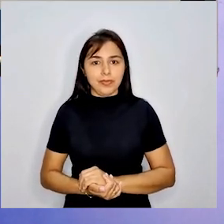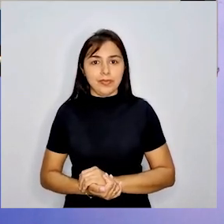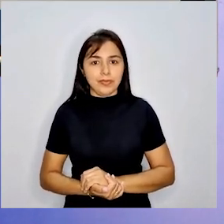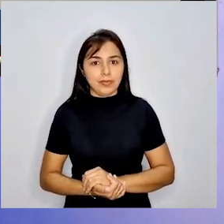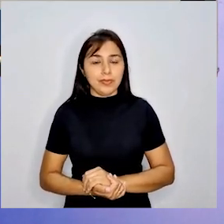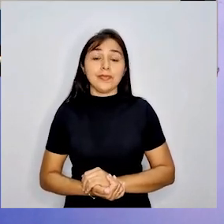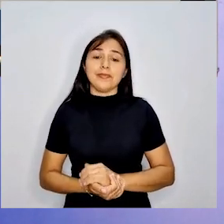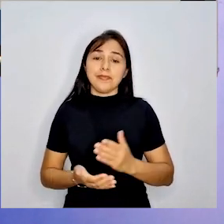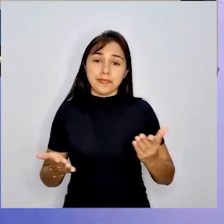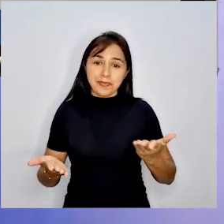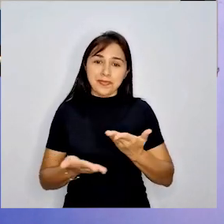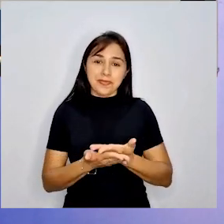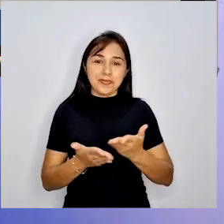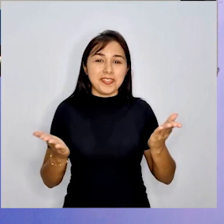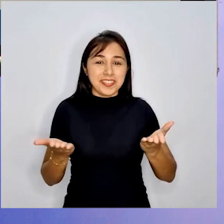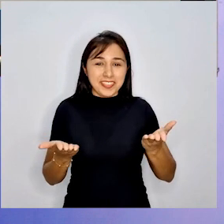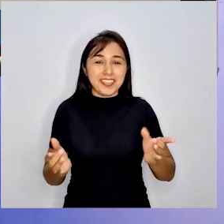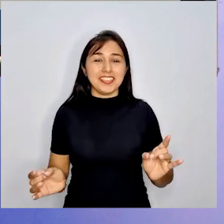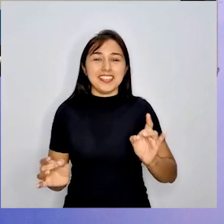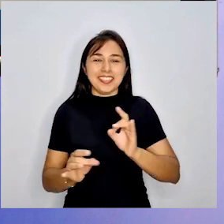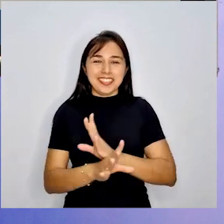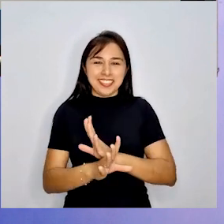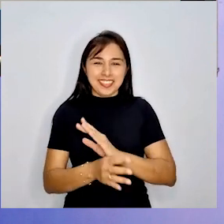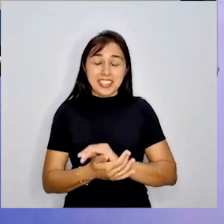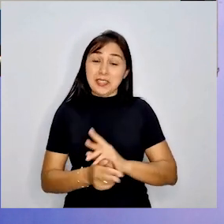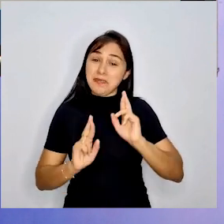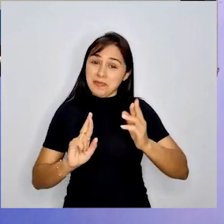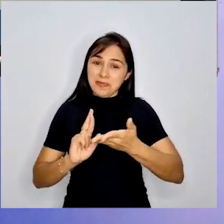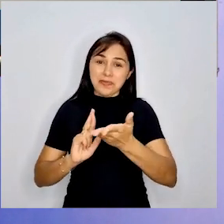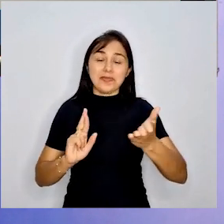Então, a nossa aula vai ficando por aqui. Espero